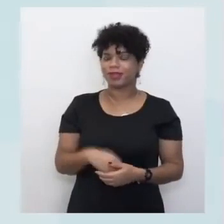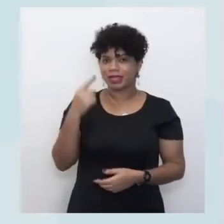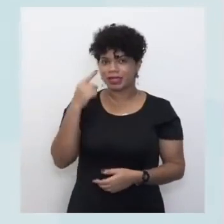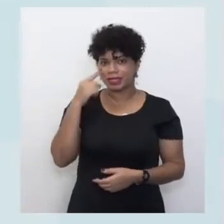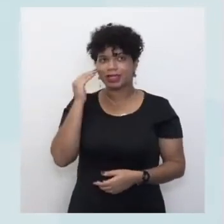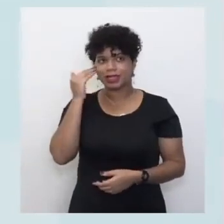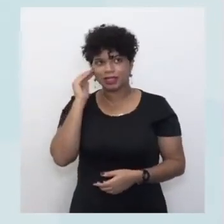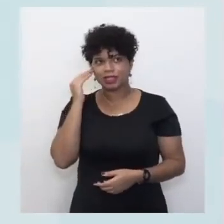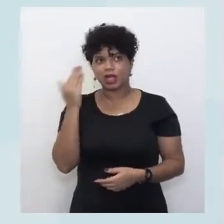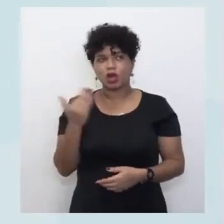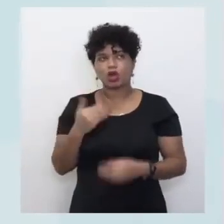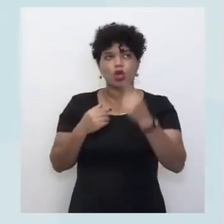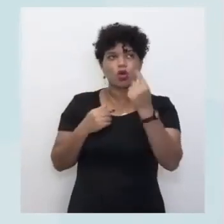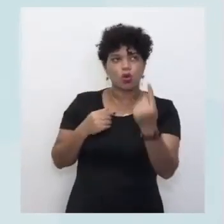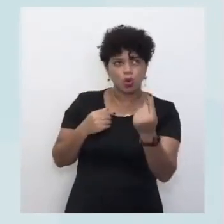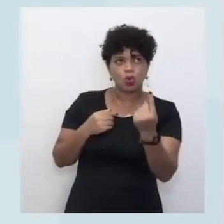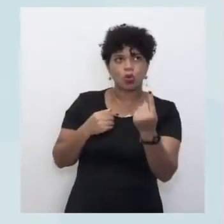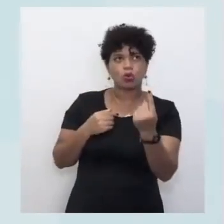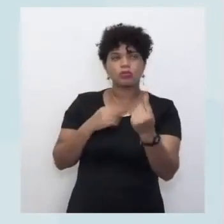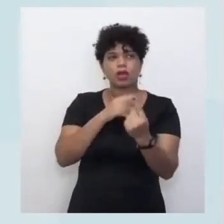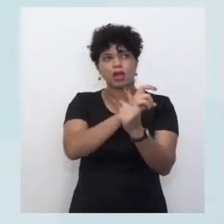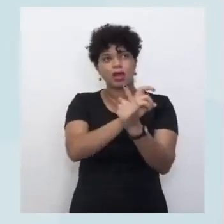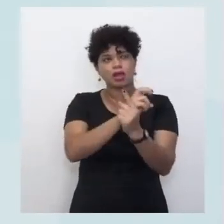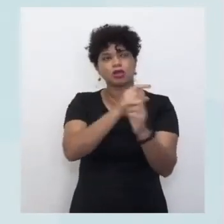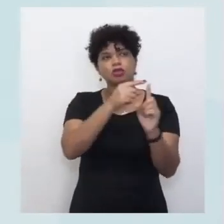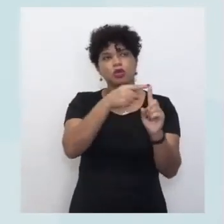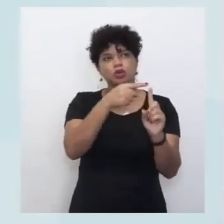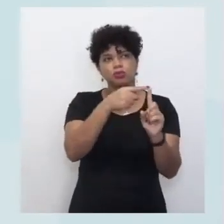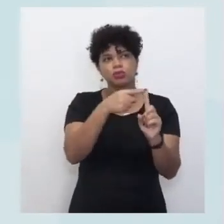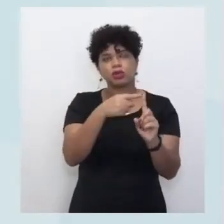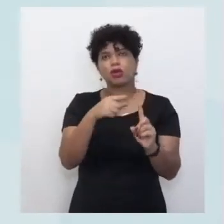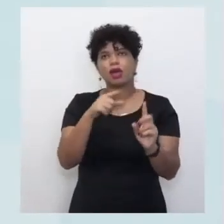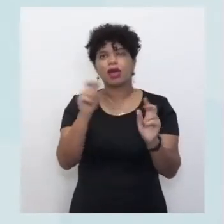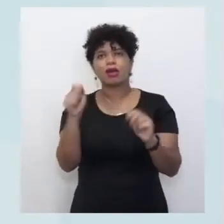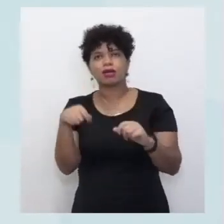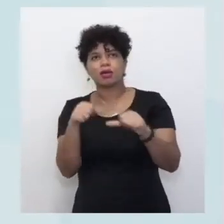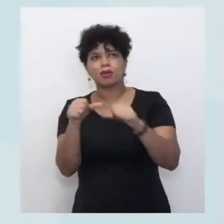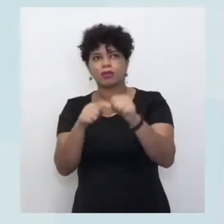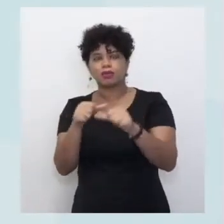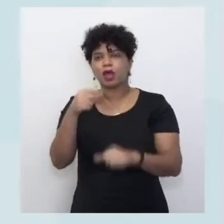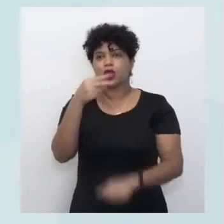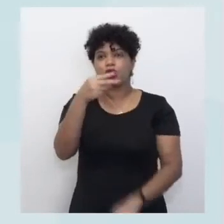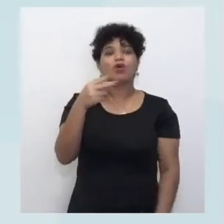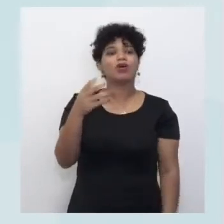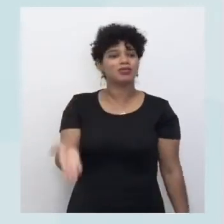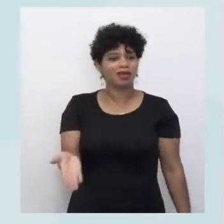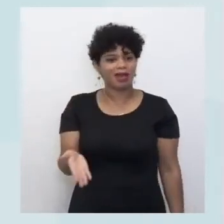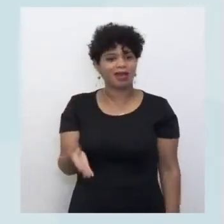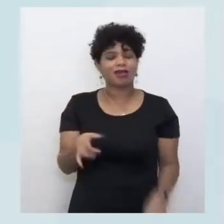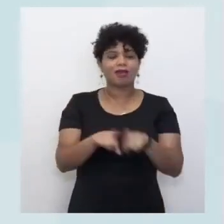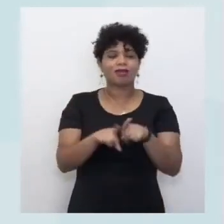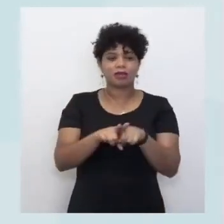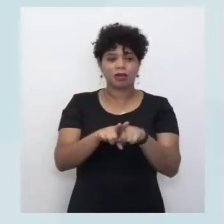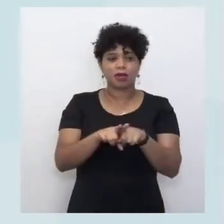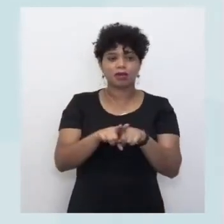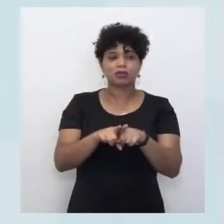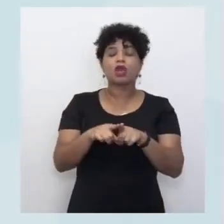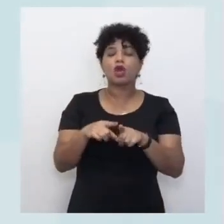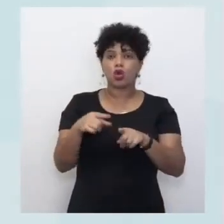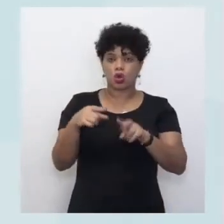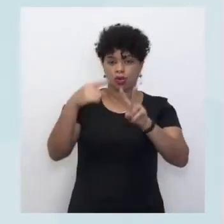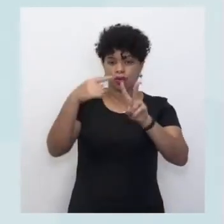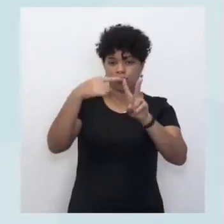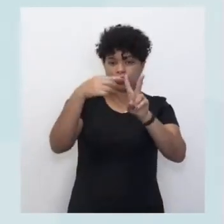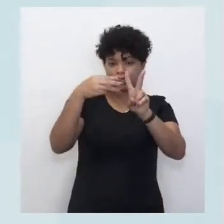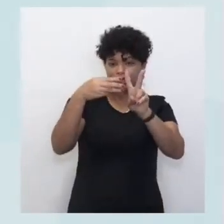expoente que era 1 da raiz quadrada de 5 vai passar a ser 2. E este 1 da raiz quadrada de 3 também vai